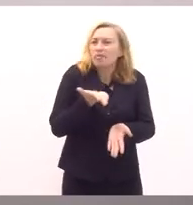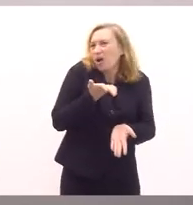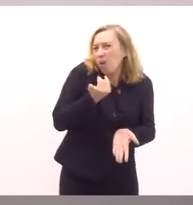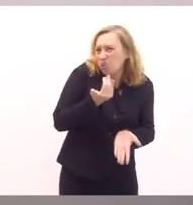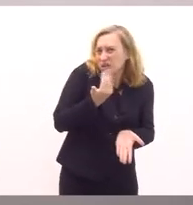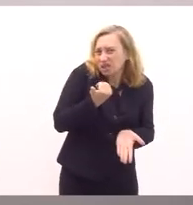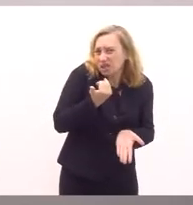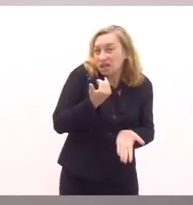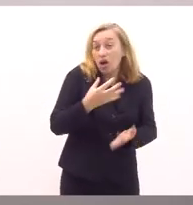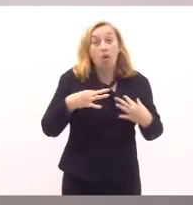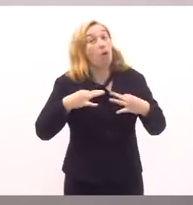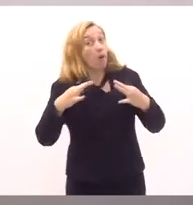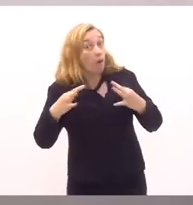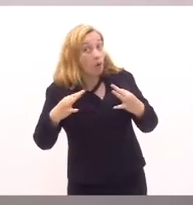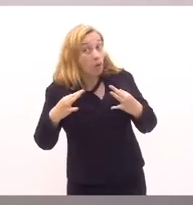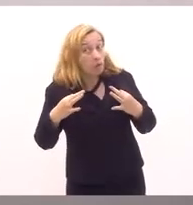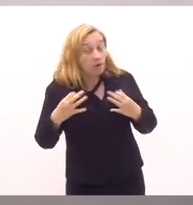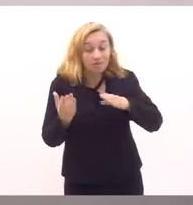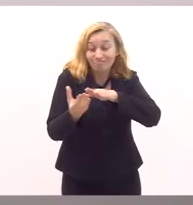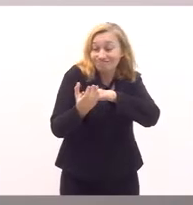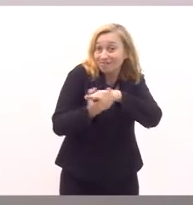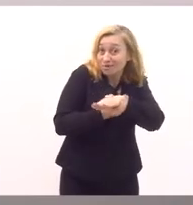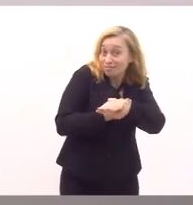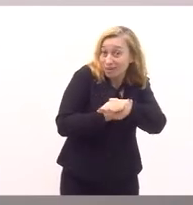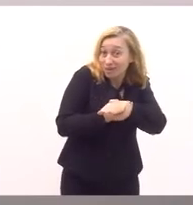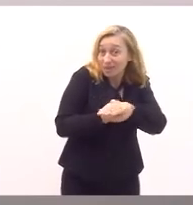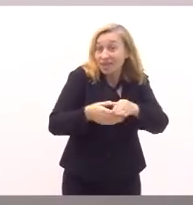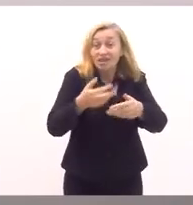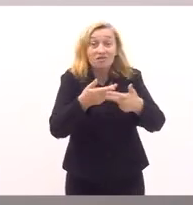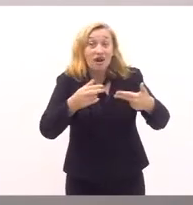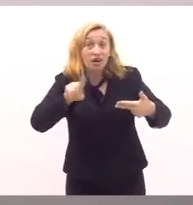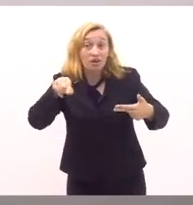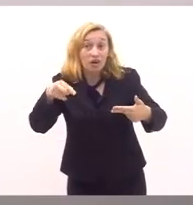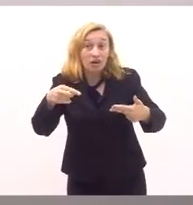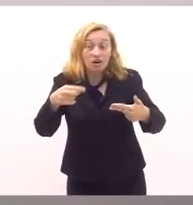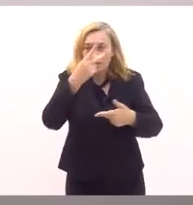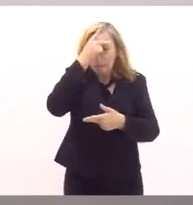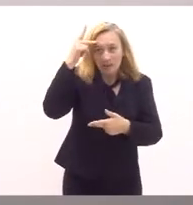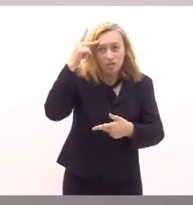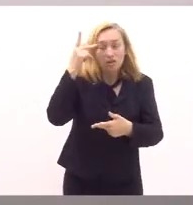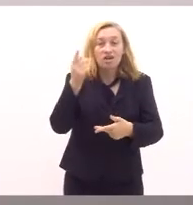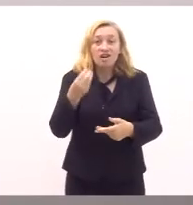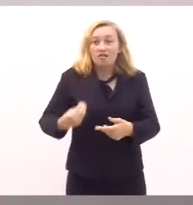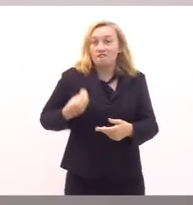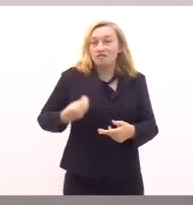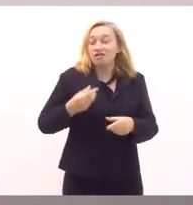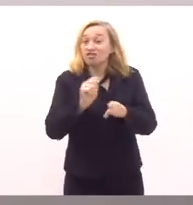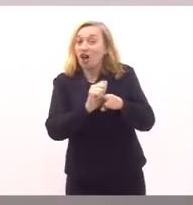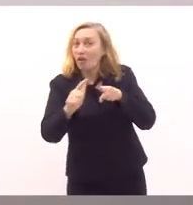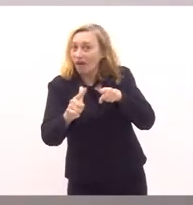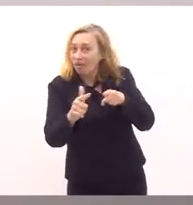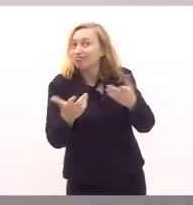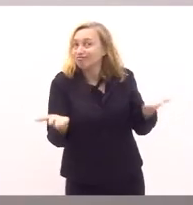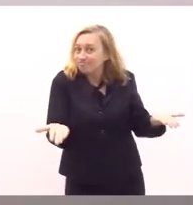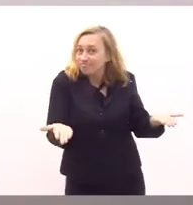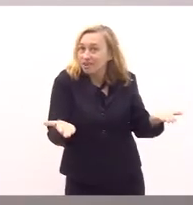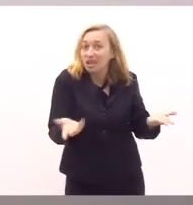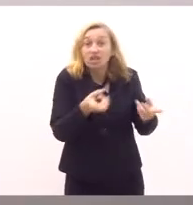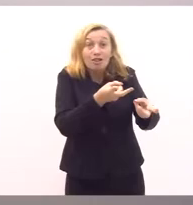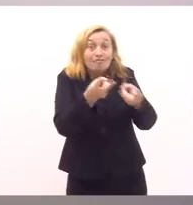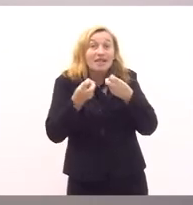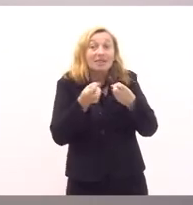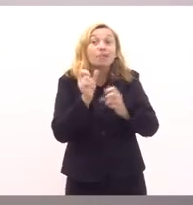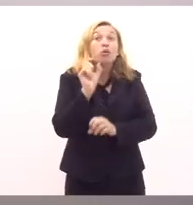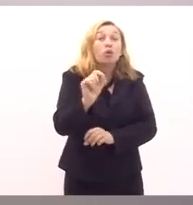alimento, roupa, calçado. Muitas dessas pessoas vivem de aluguel, né? E a gente